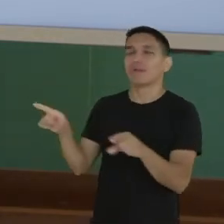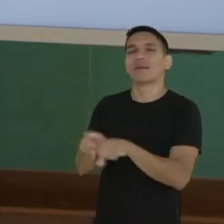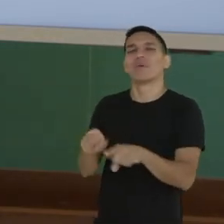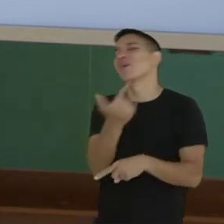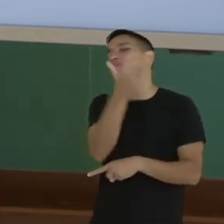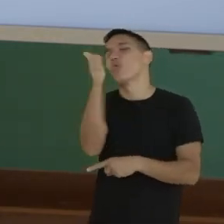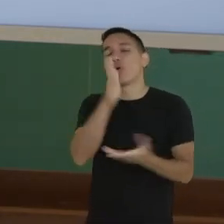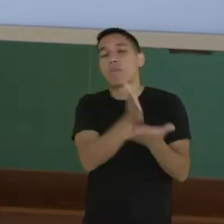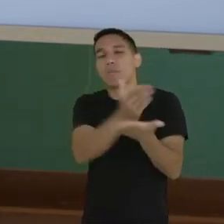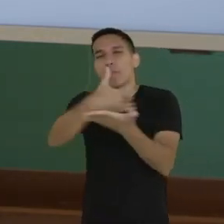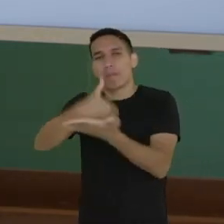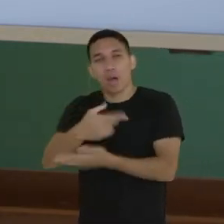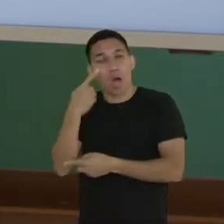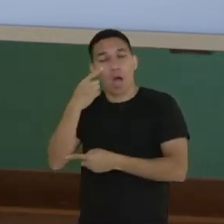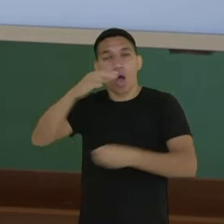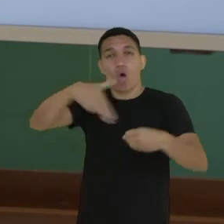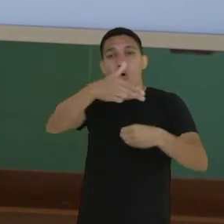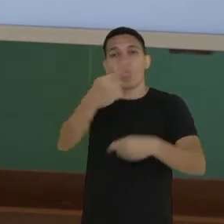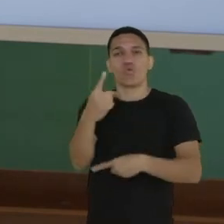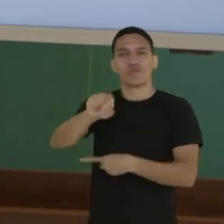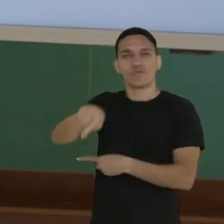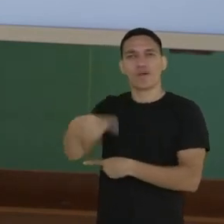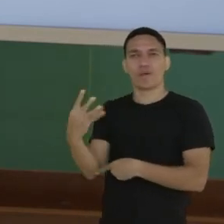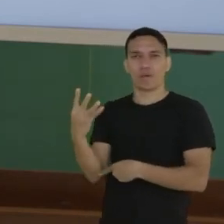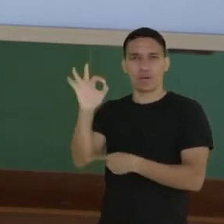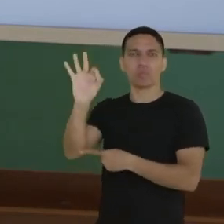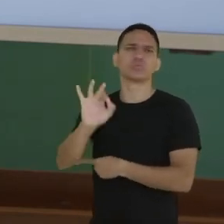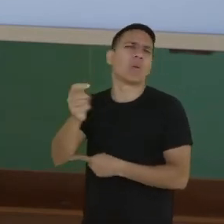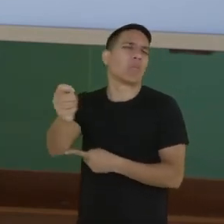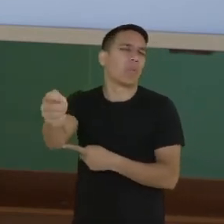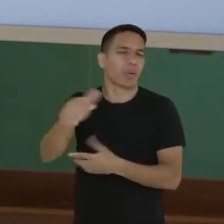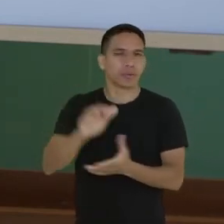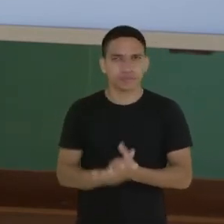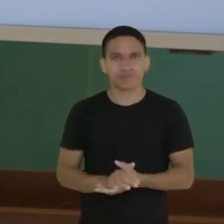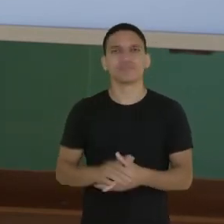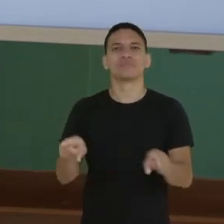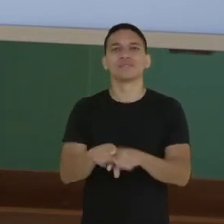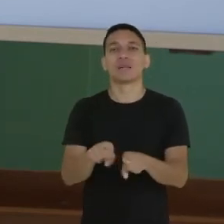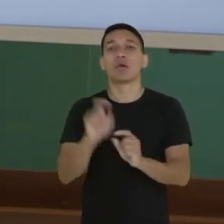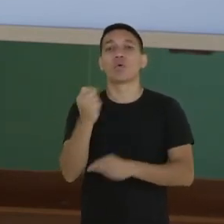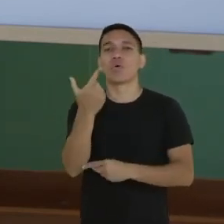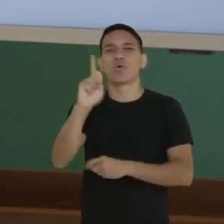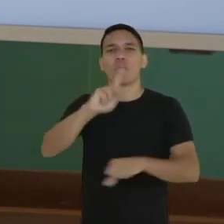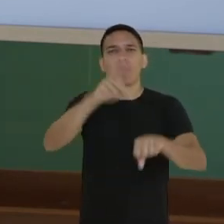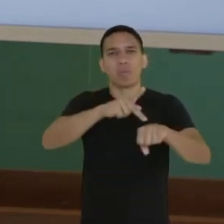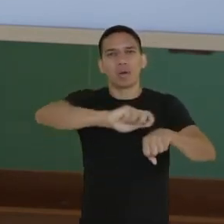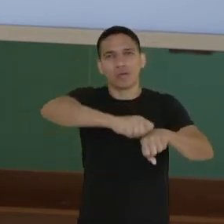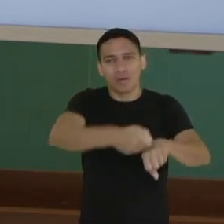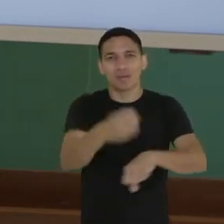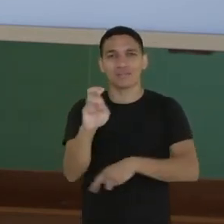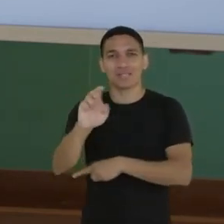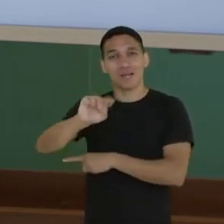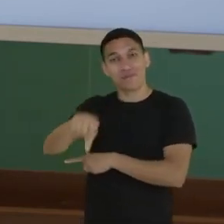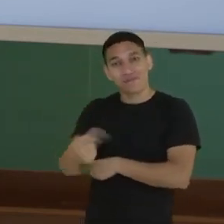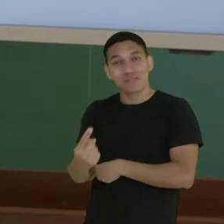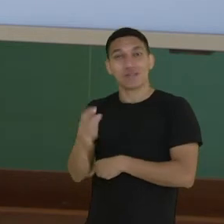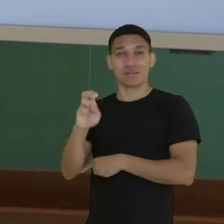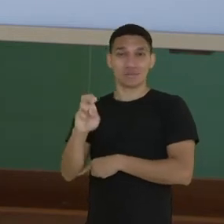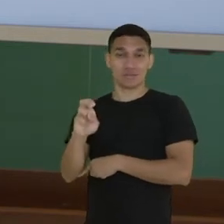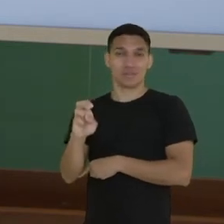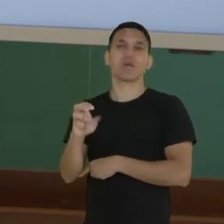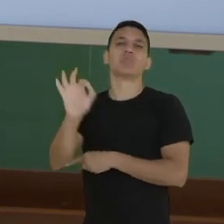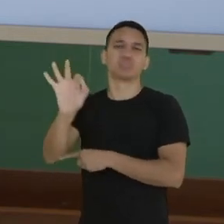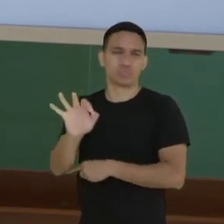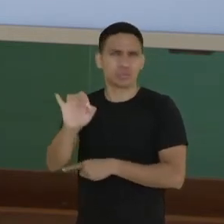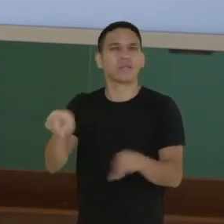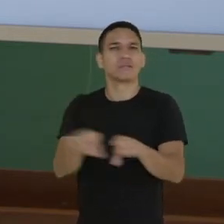partes. Vejam que a nuclear é 1,4%, muito pequenininha. Nós temos aqui carvão mineral 5,3% e